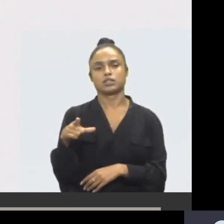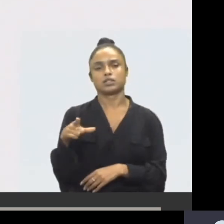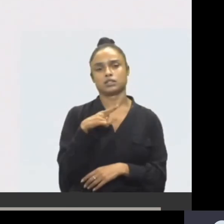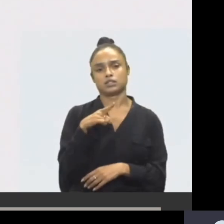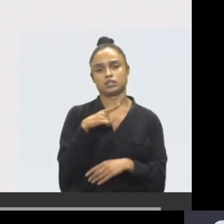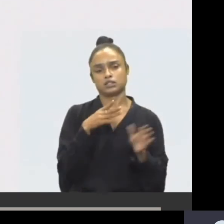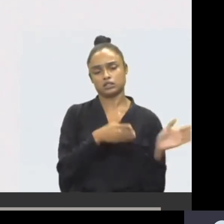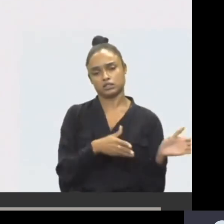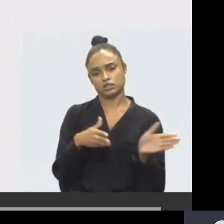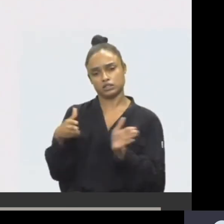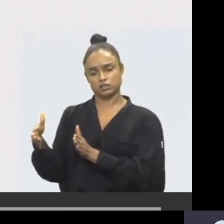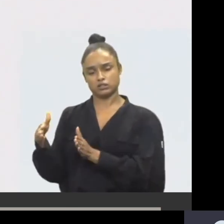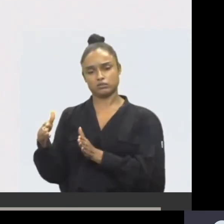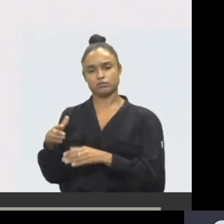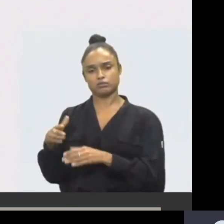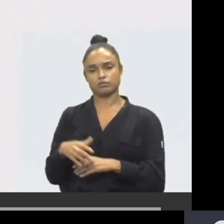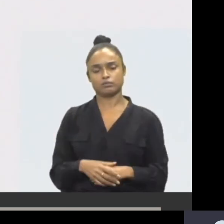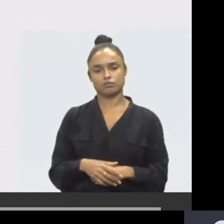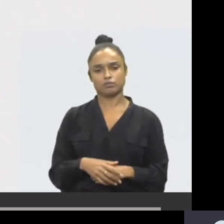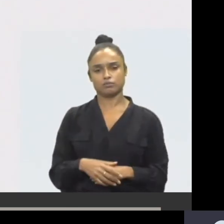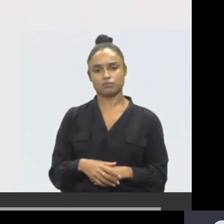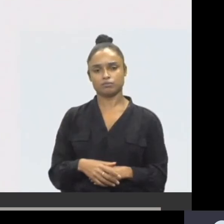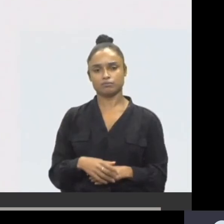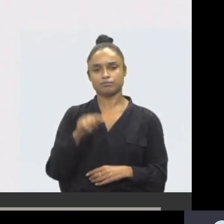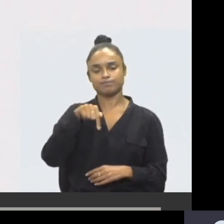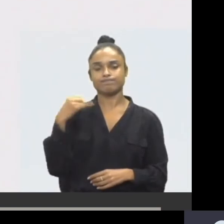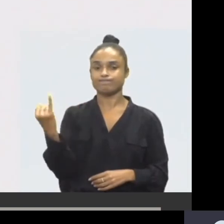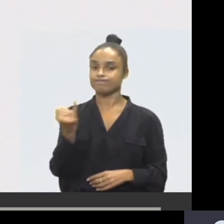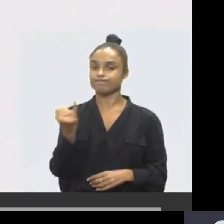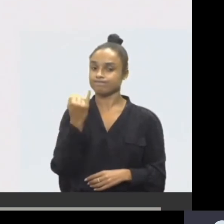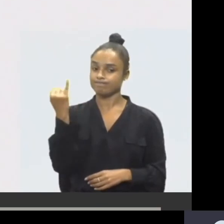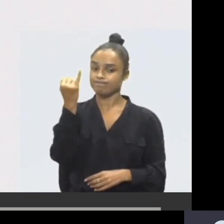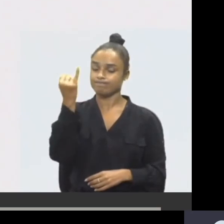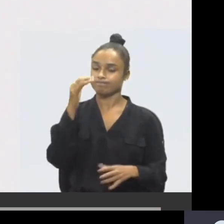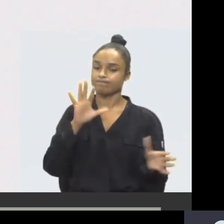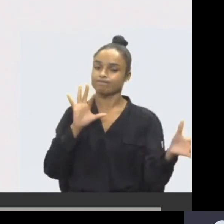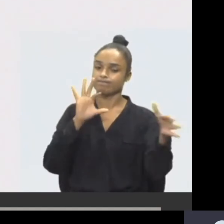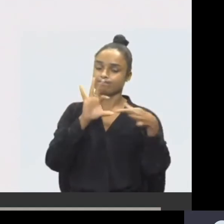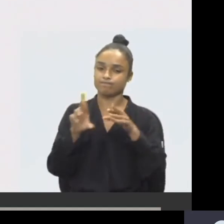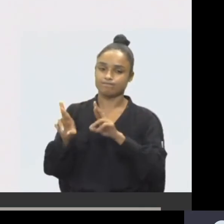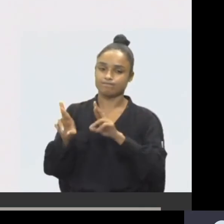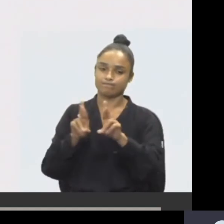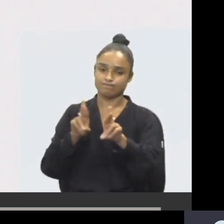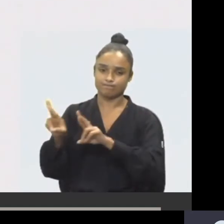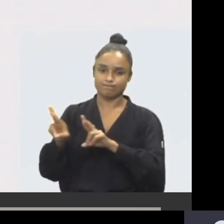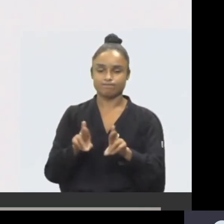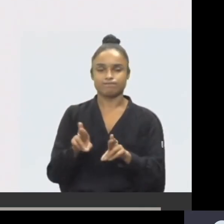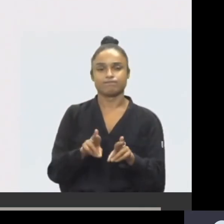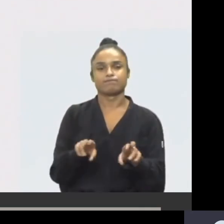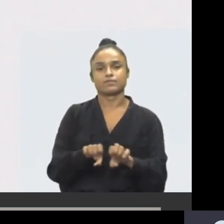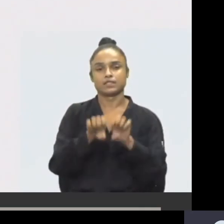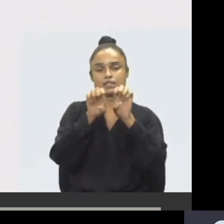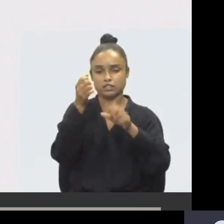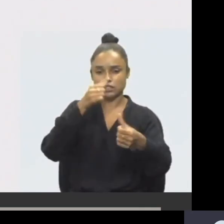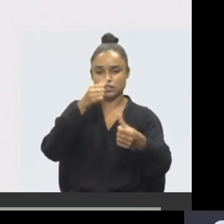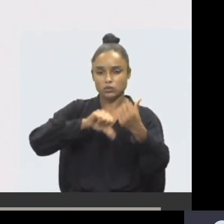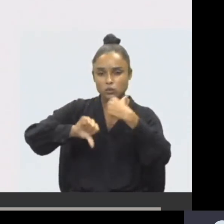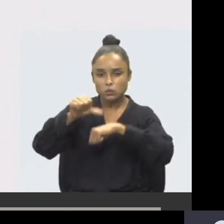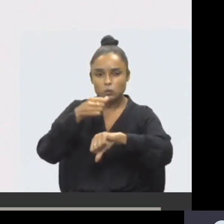temos aí esses pontos importantes que estão relacionados com a estrutura química